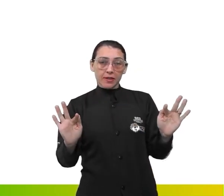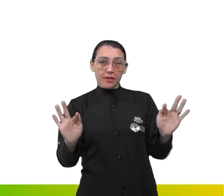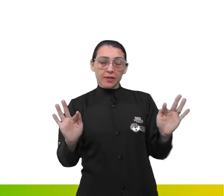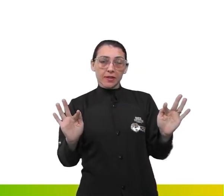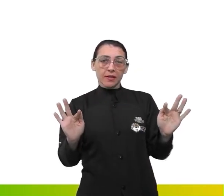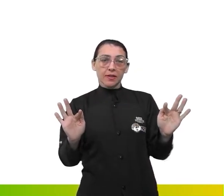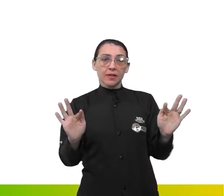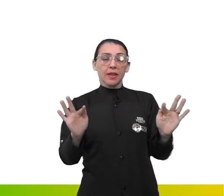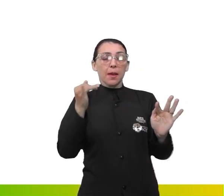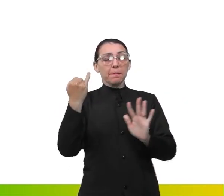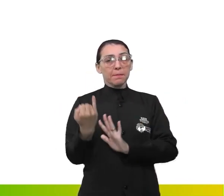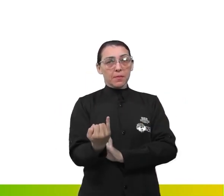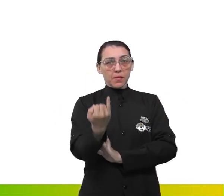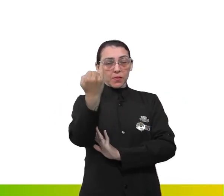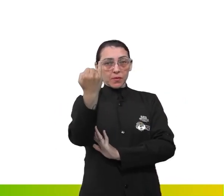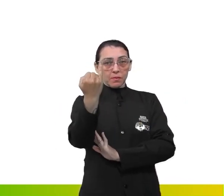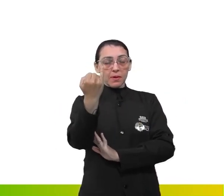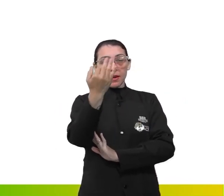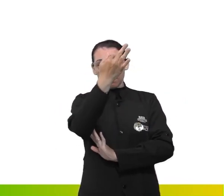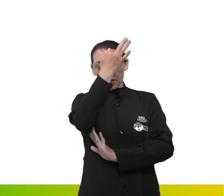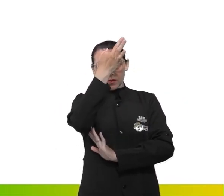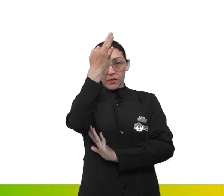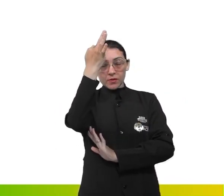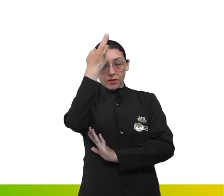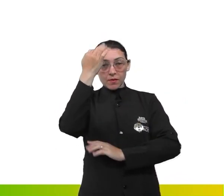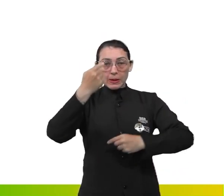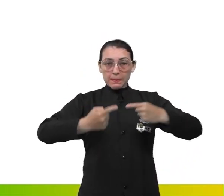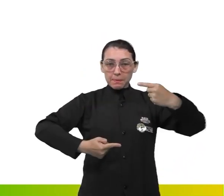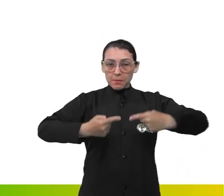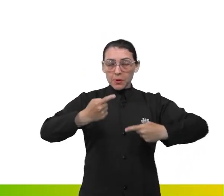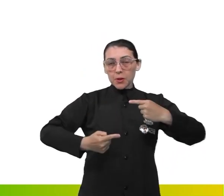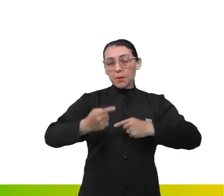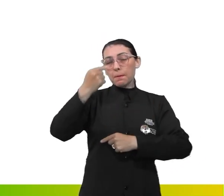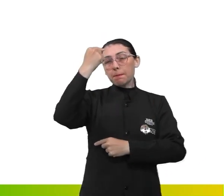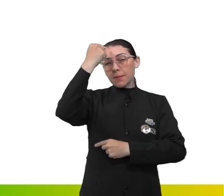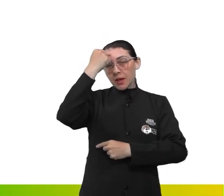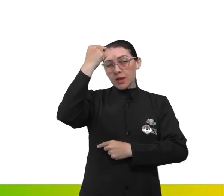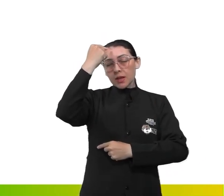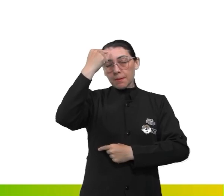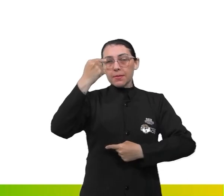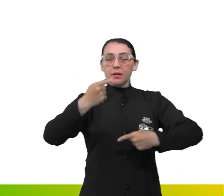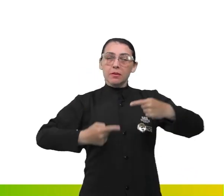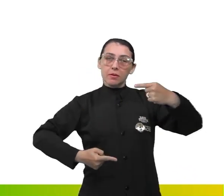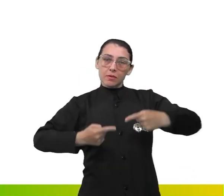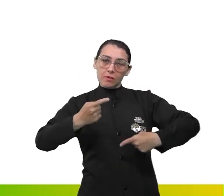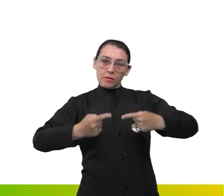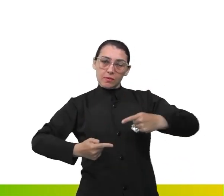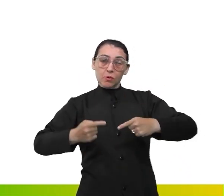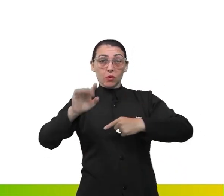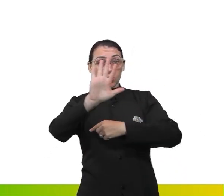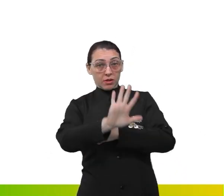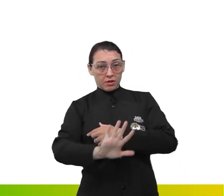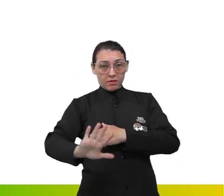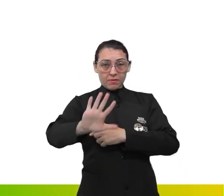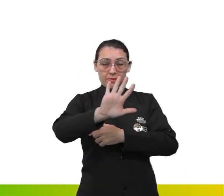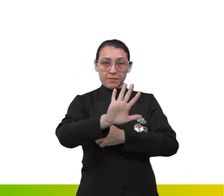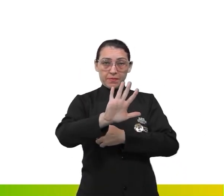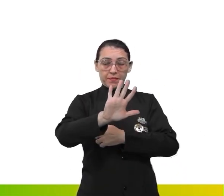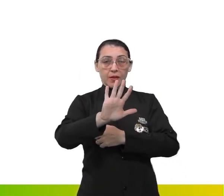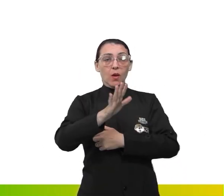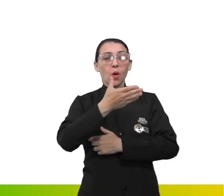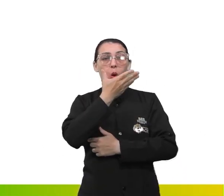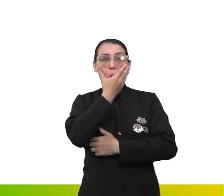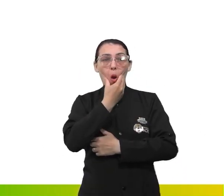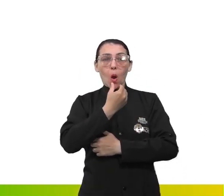de vital importância para a filosofia política e para o pensamento político como um todo. O